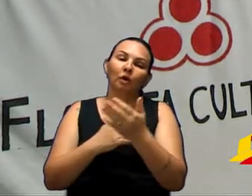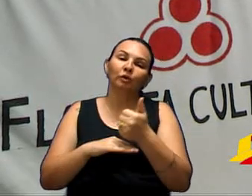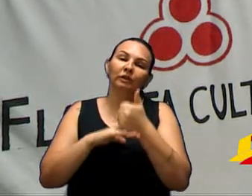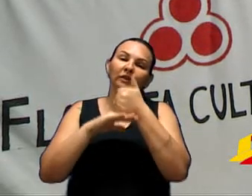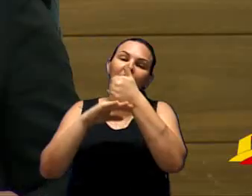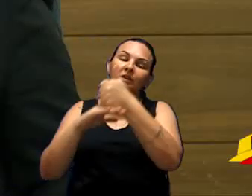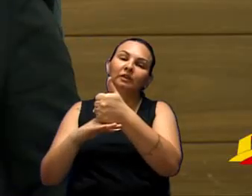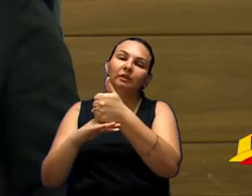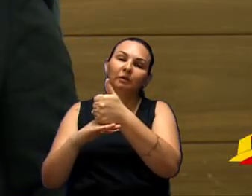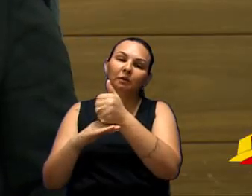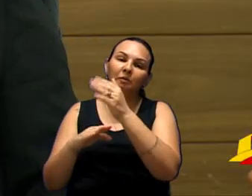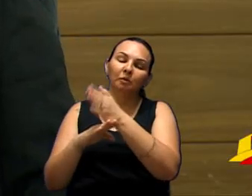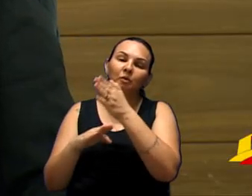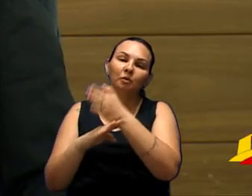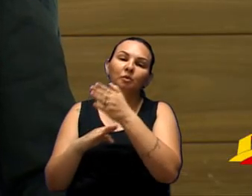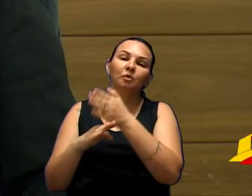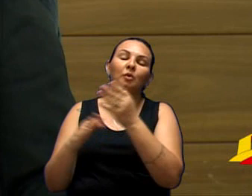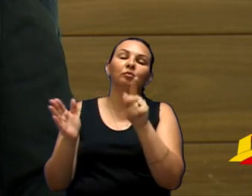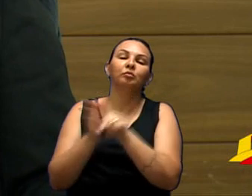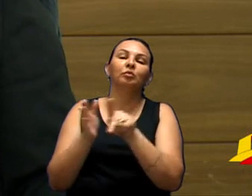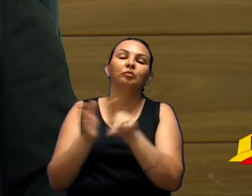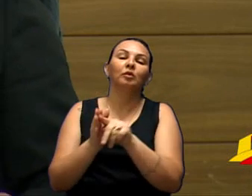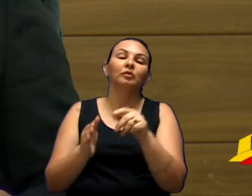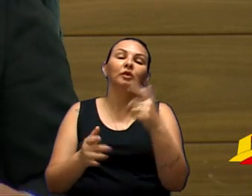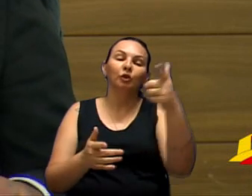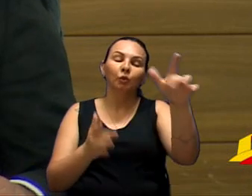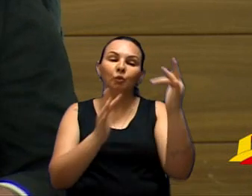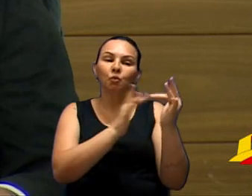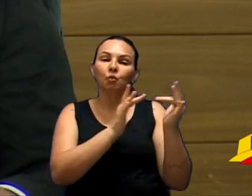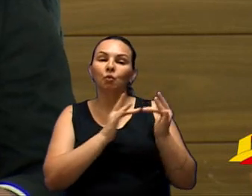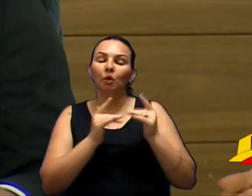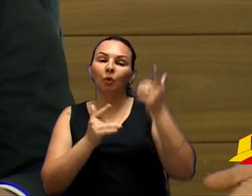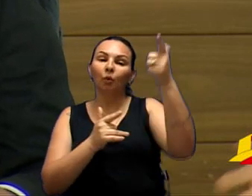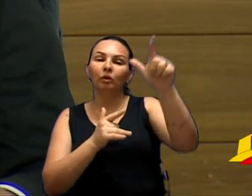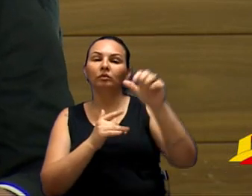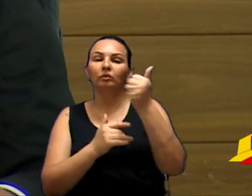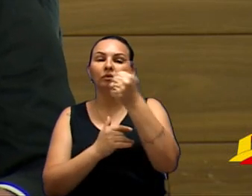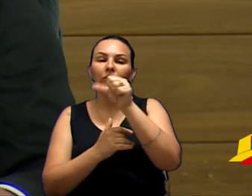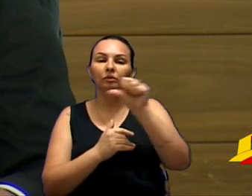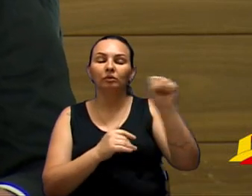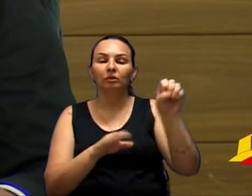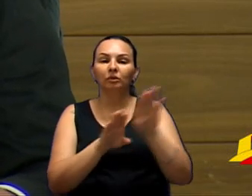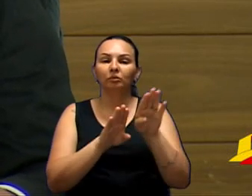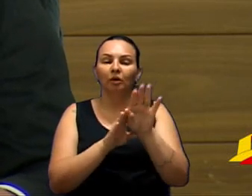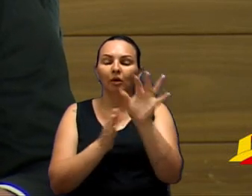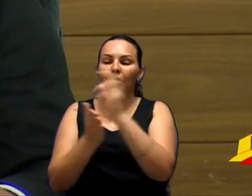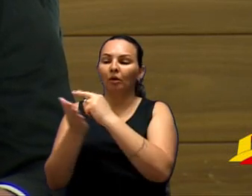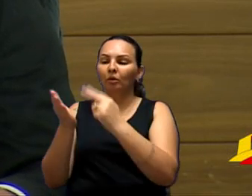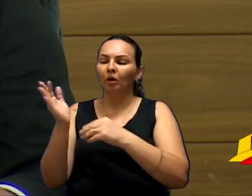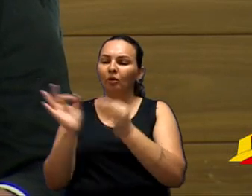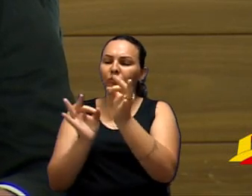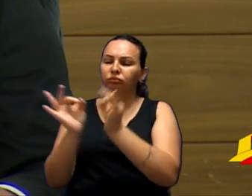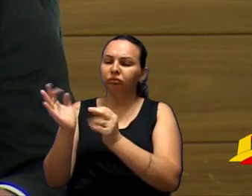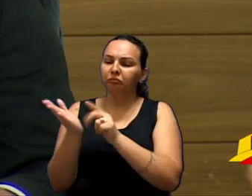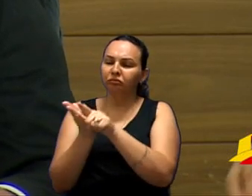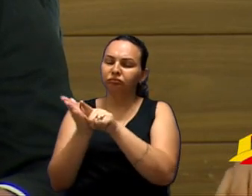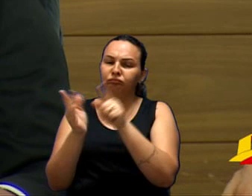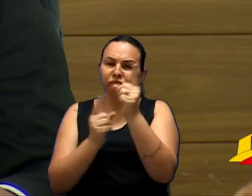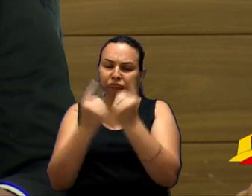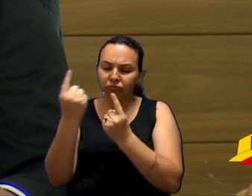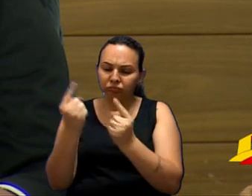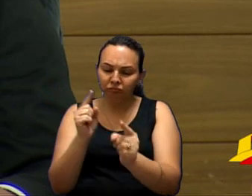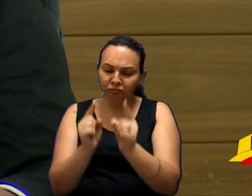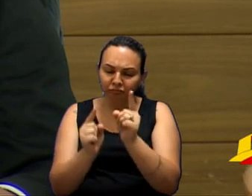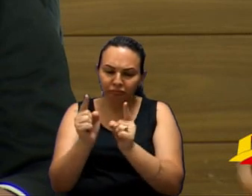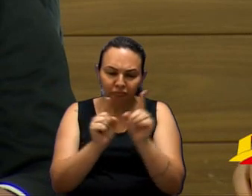da participação popular que ela tem contato das outras associações que talvez possa ajudar a gente a mapear as associações que têm essas isto essas funções